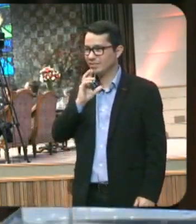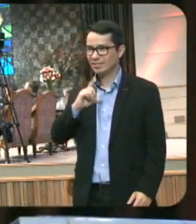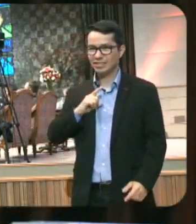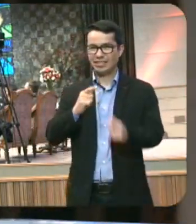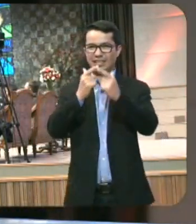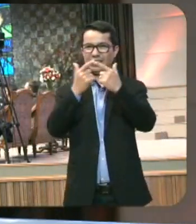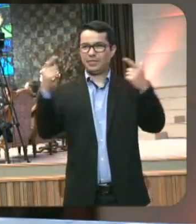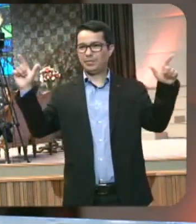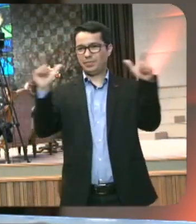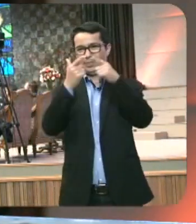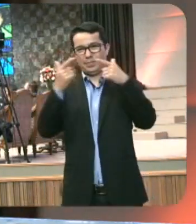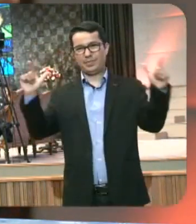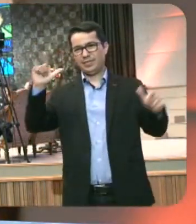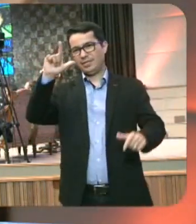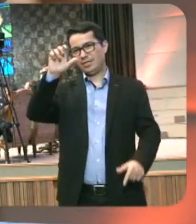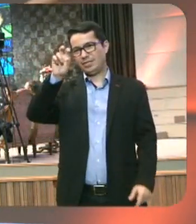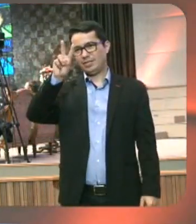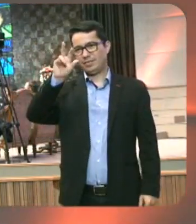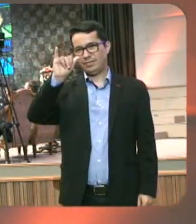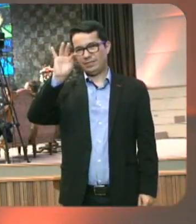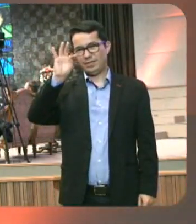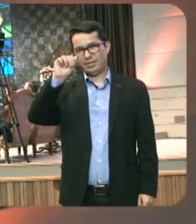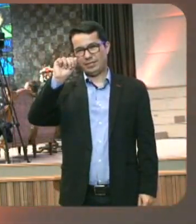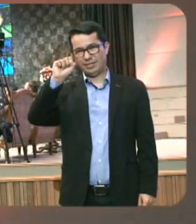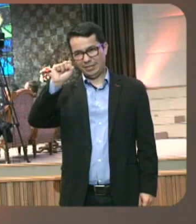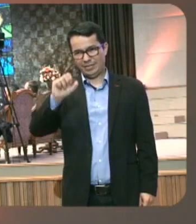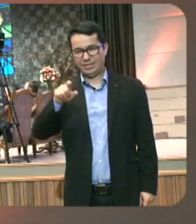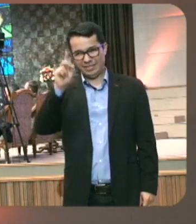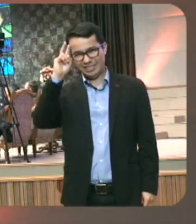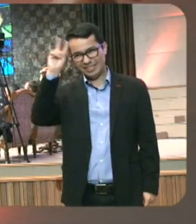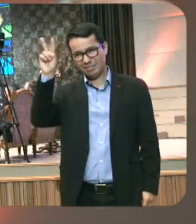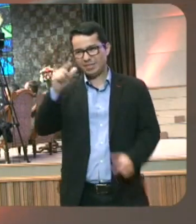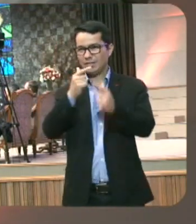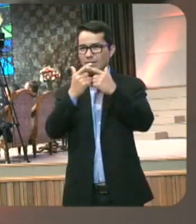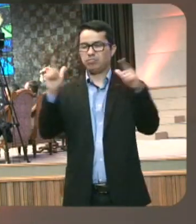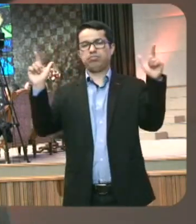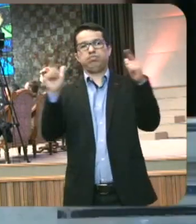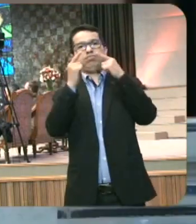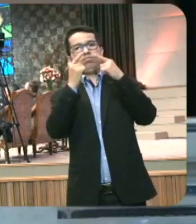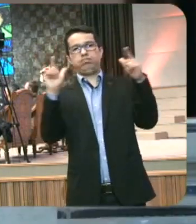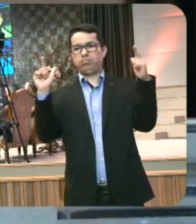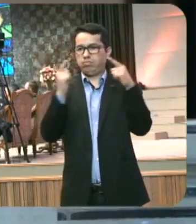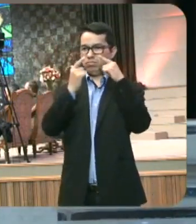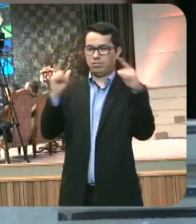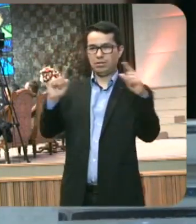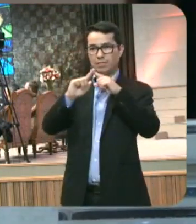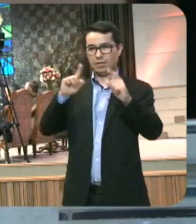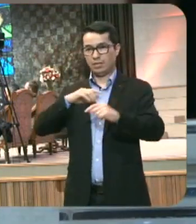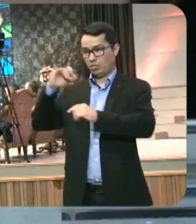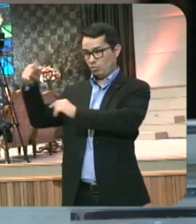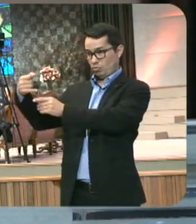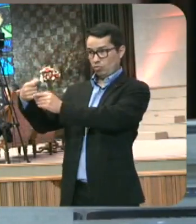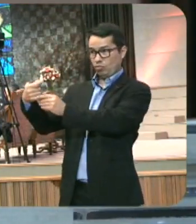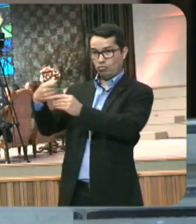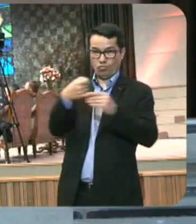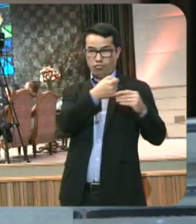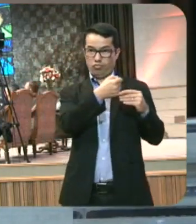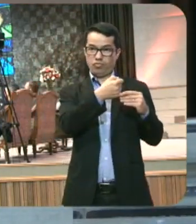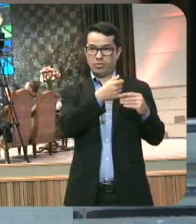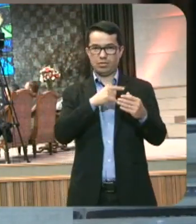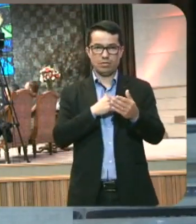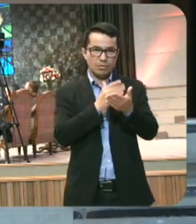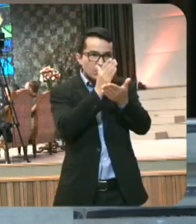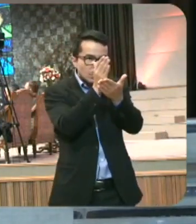que ele vai dividindo a terra, ele vai separar no meio